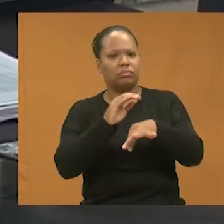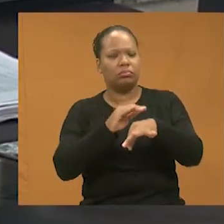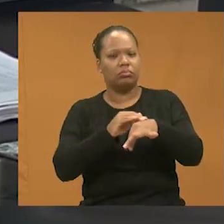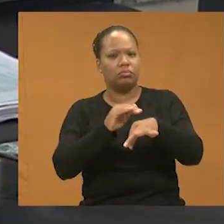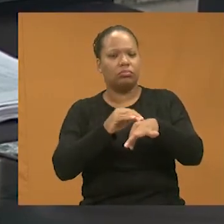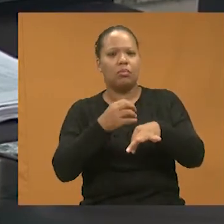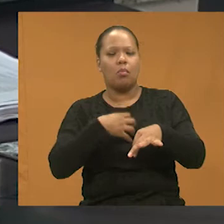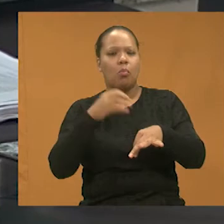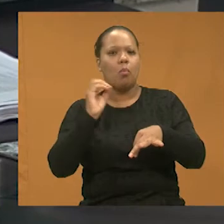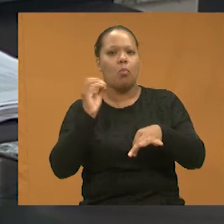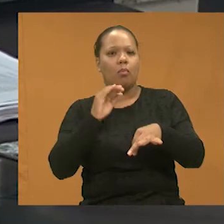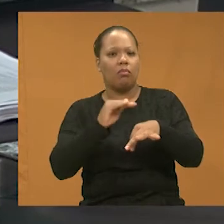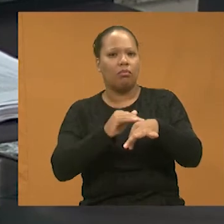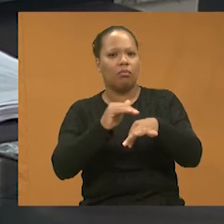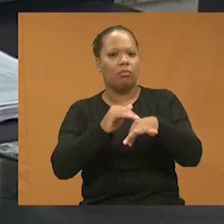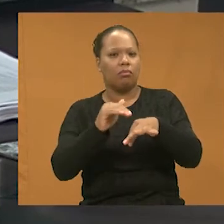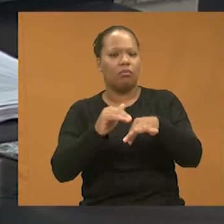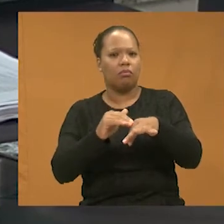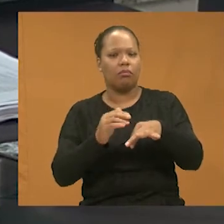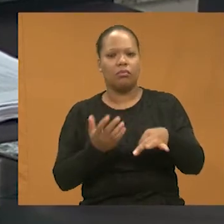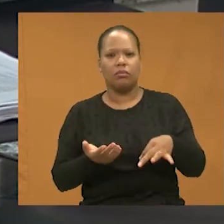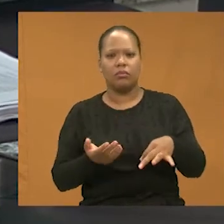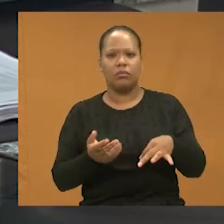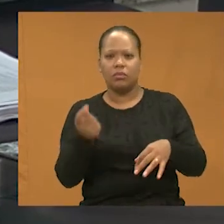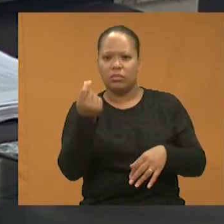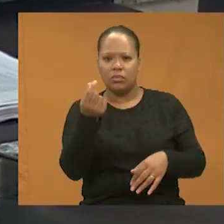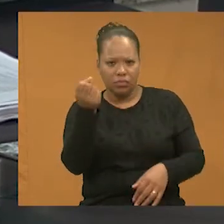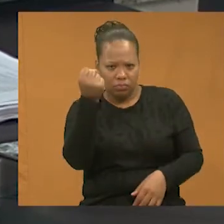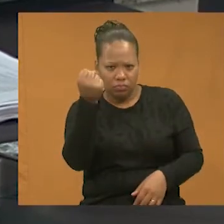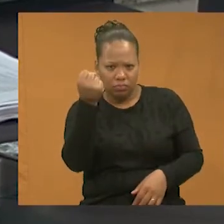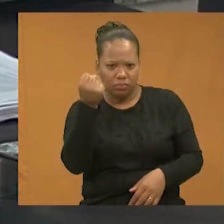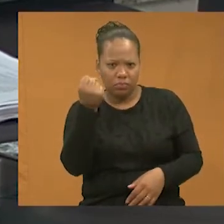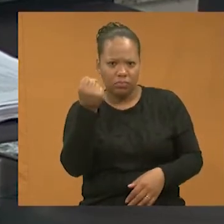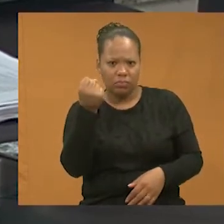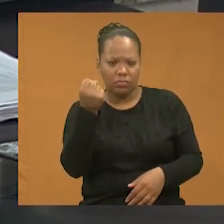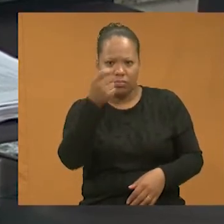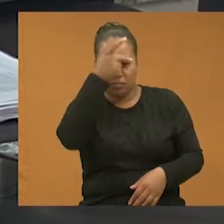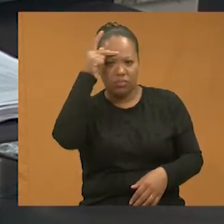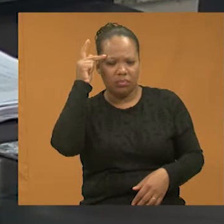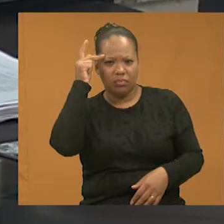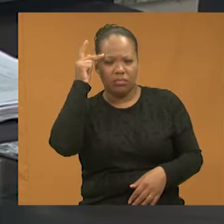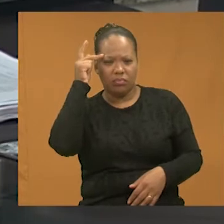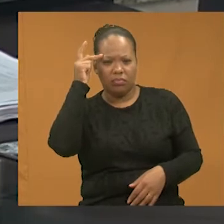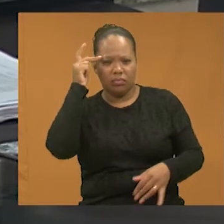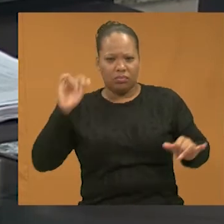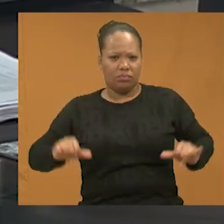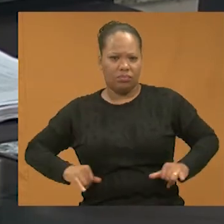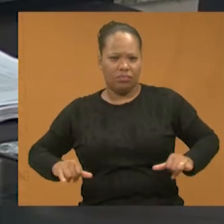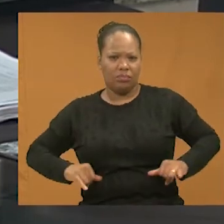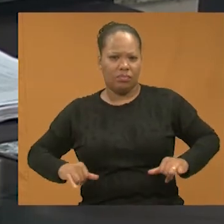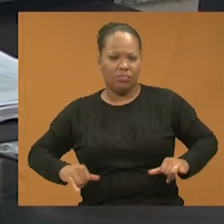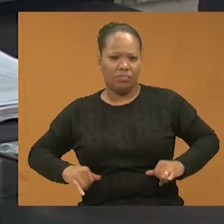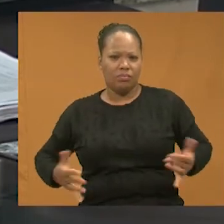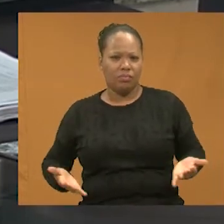Quer dizer, parece que dá a entender o quê? Que está economizando esse dinheiro e expondo o paciente a